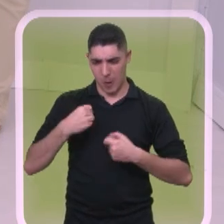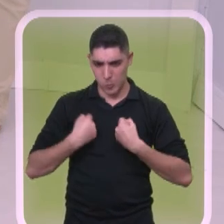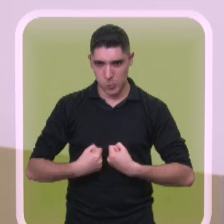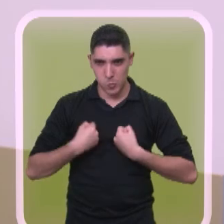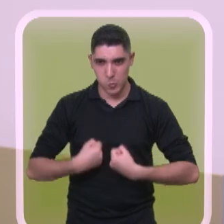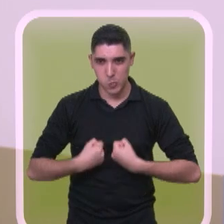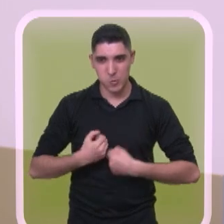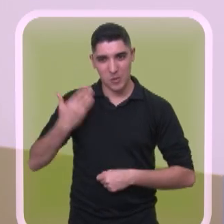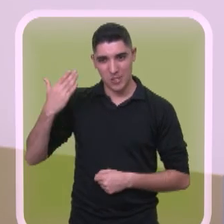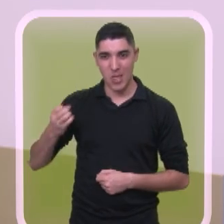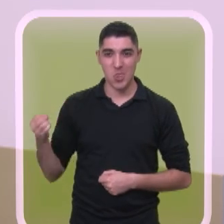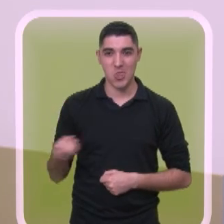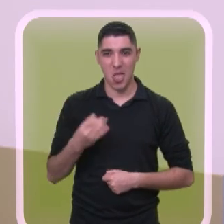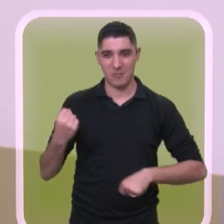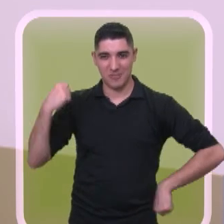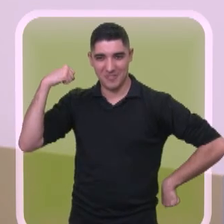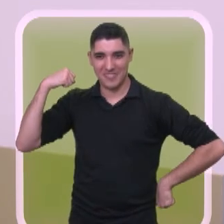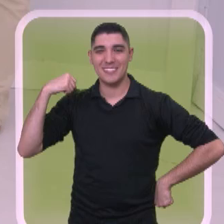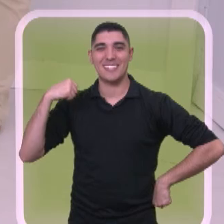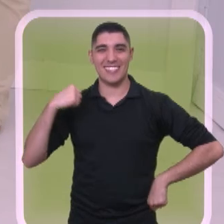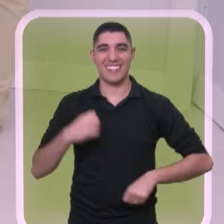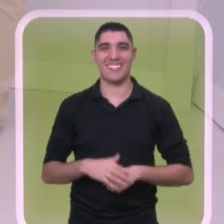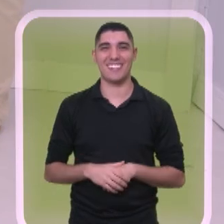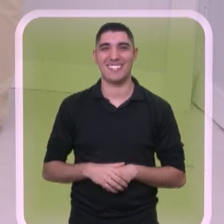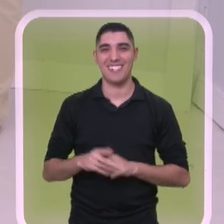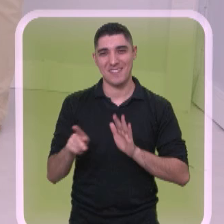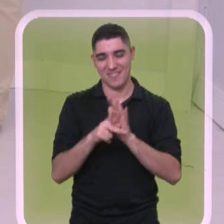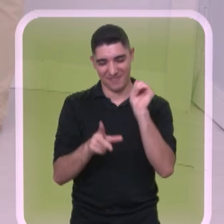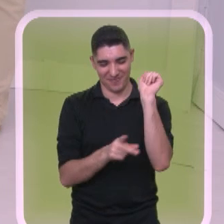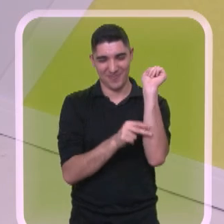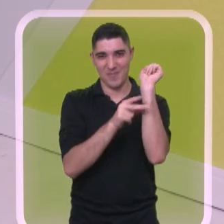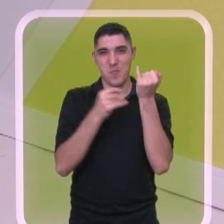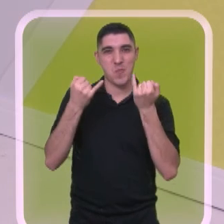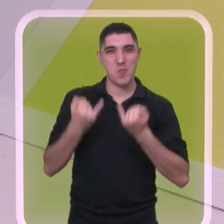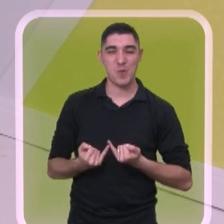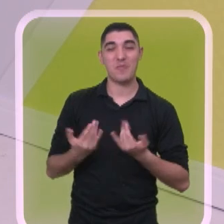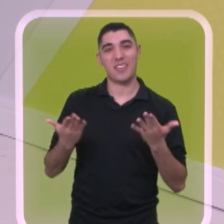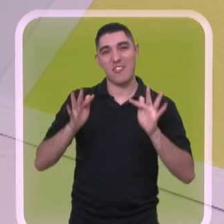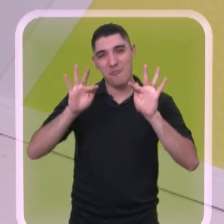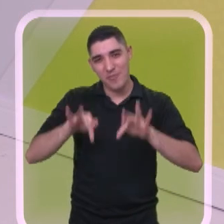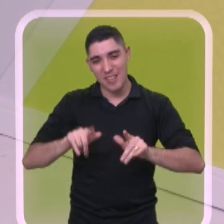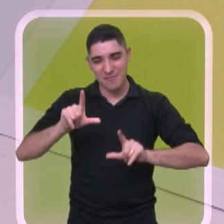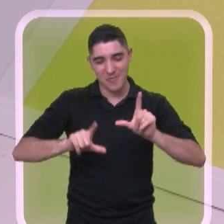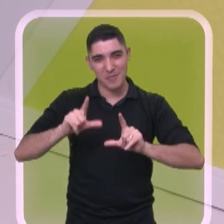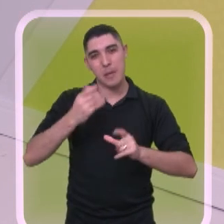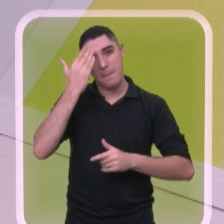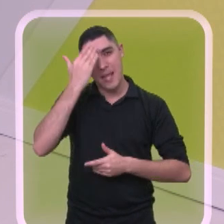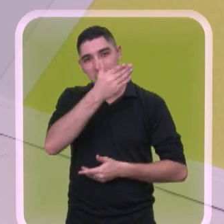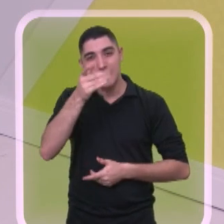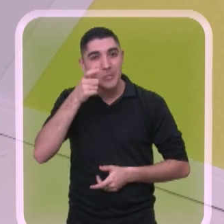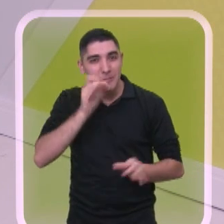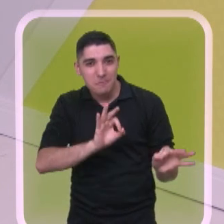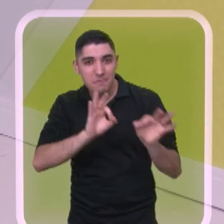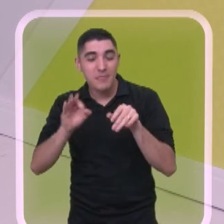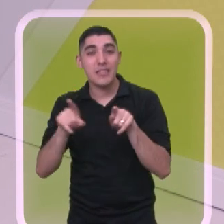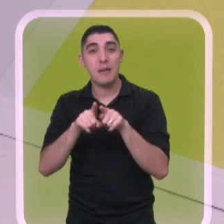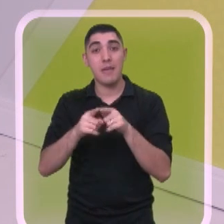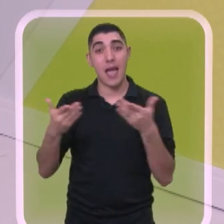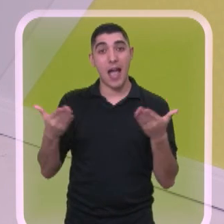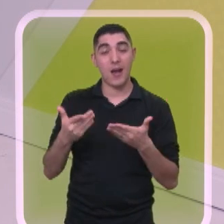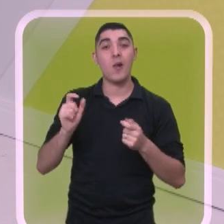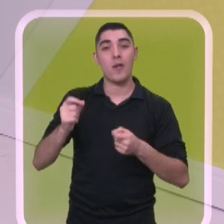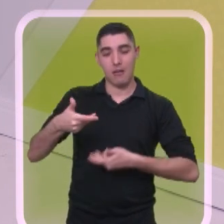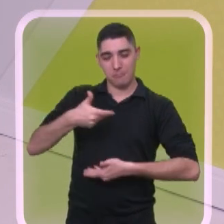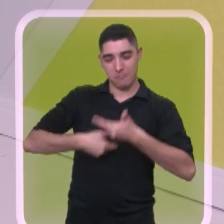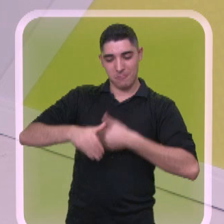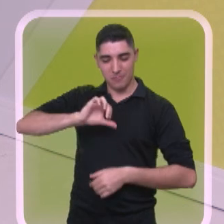novo fisiculturista, Chassi de Grilo. Nós vamos chegando ao final do nosso programa, agradecendo a sua audiência, a sua paciência. Você fica agora com o programa